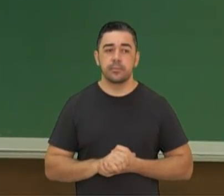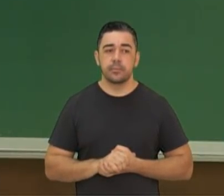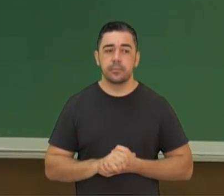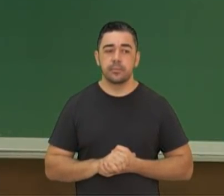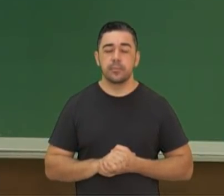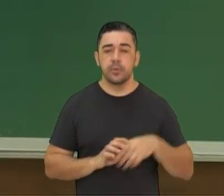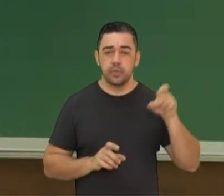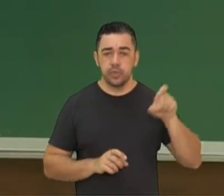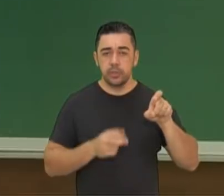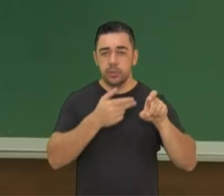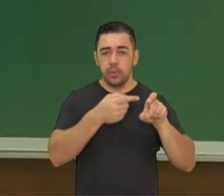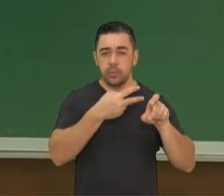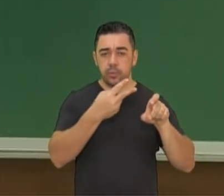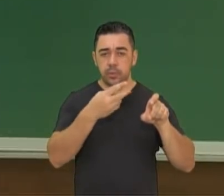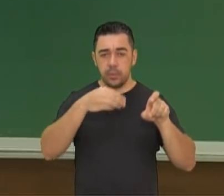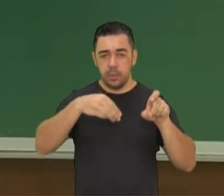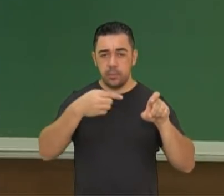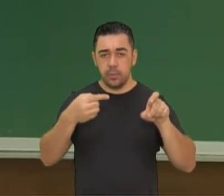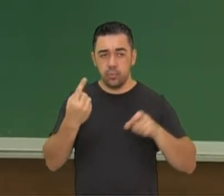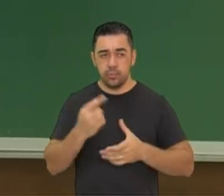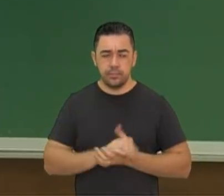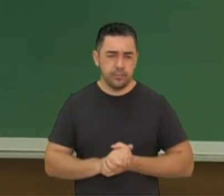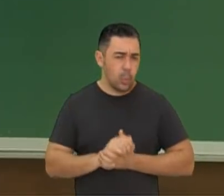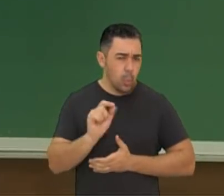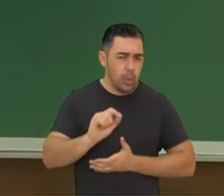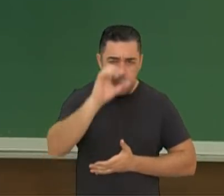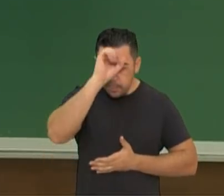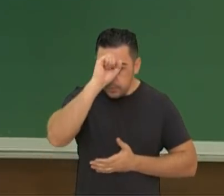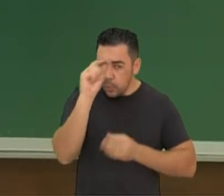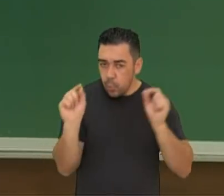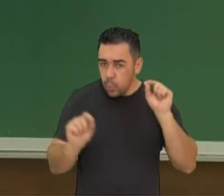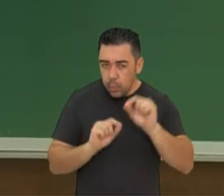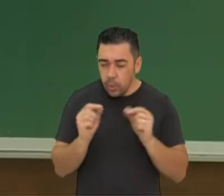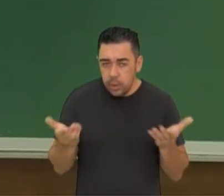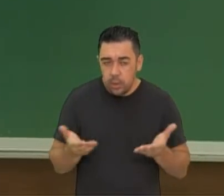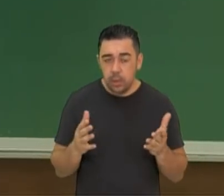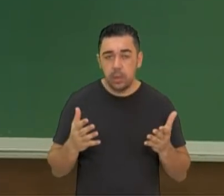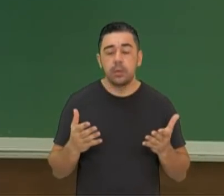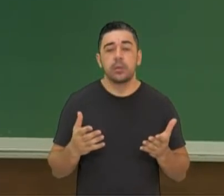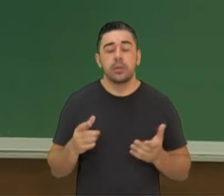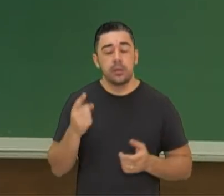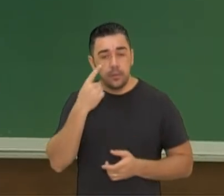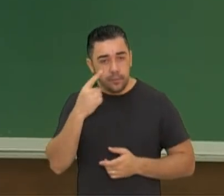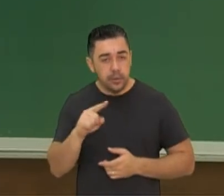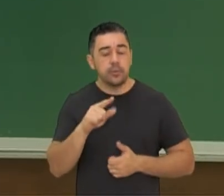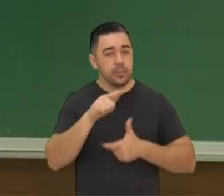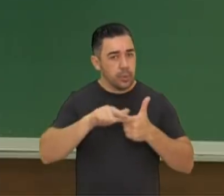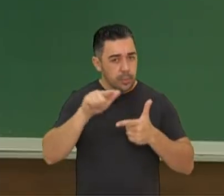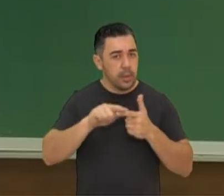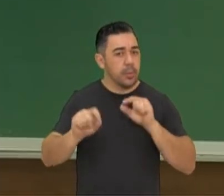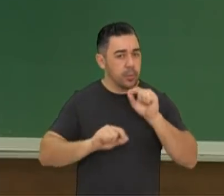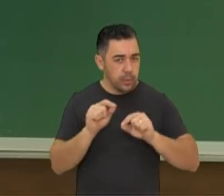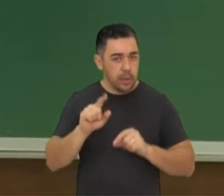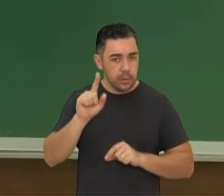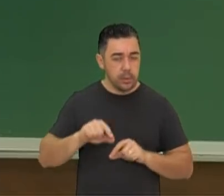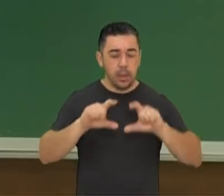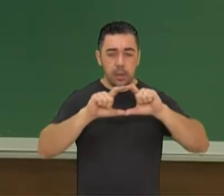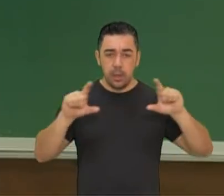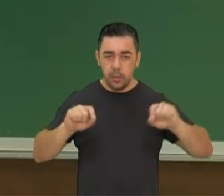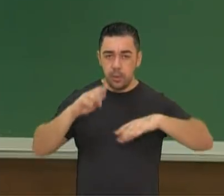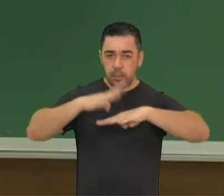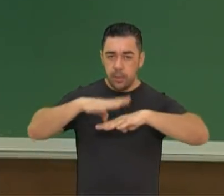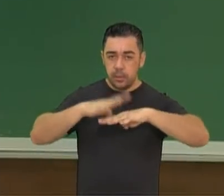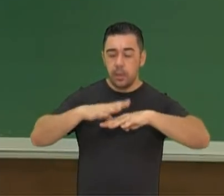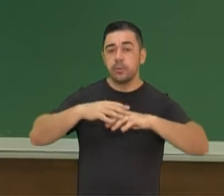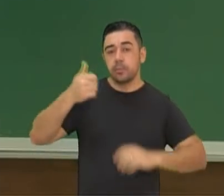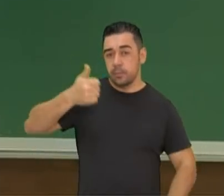Então, x igual a 2m menos 1. O que nós aprendemos hoje? Hoje nós resolvemos várias situações e problemas envolvendo o quê? Equação literal do primeiro